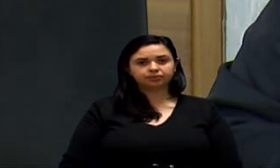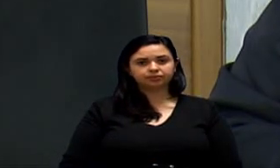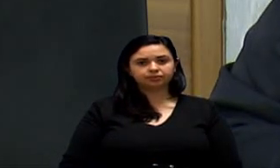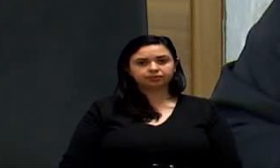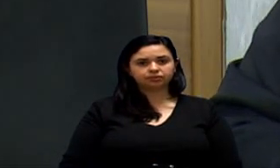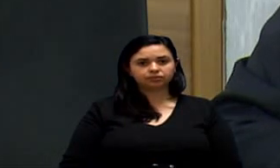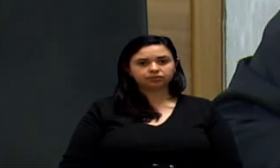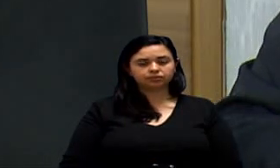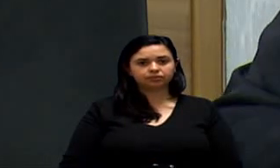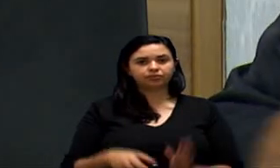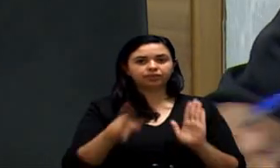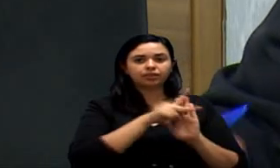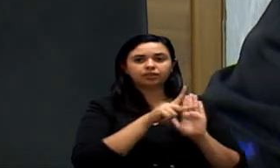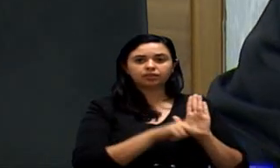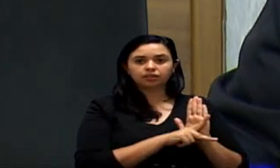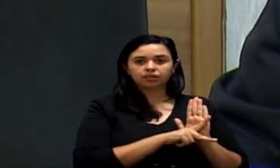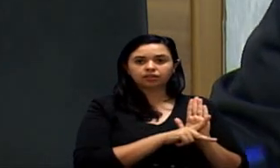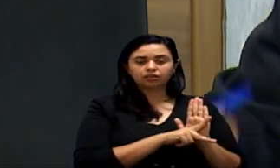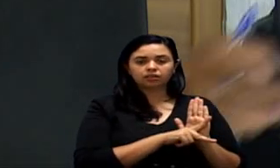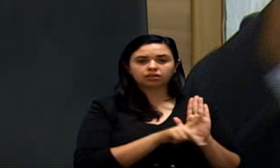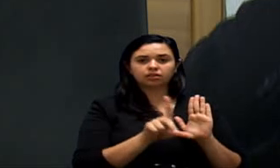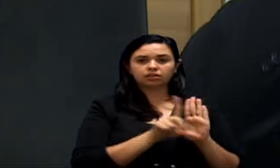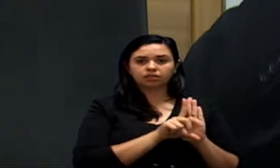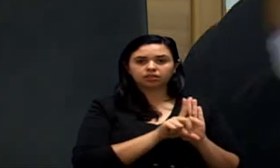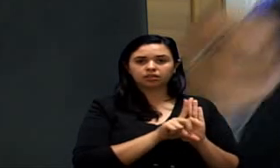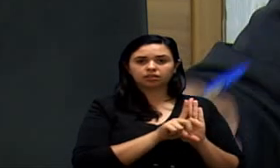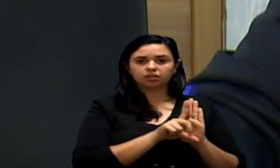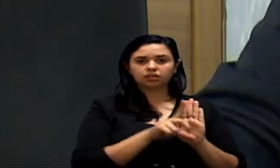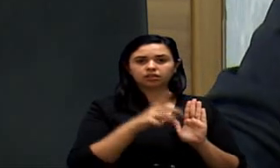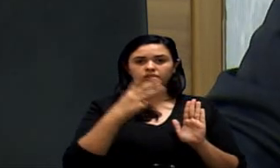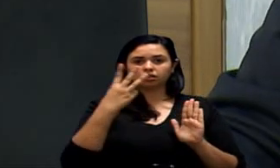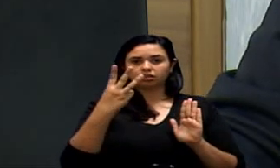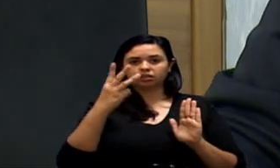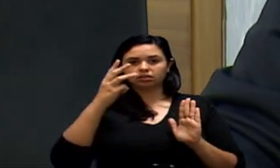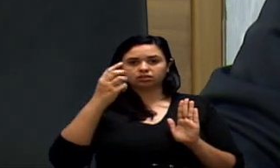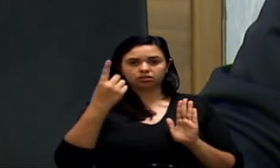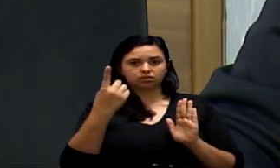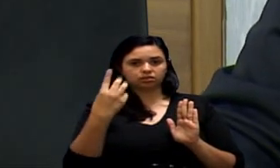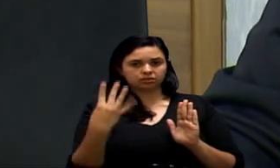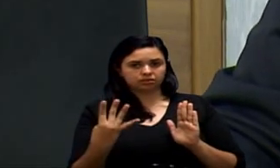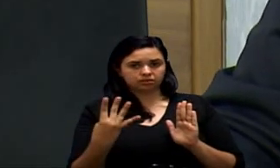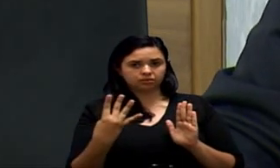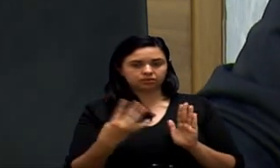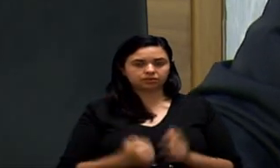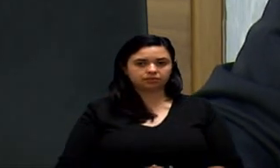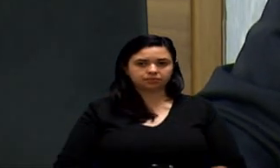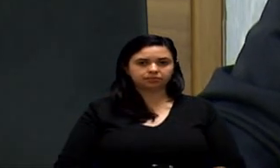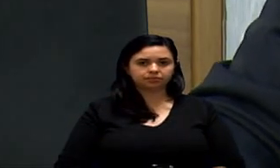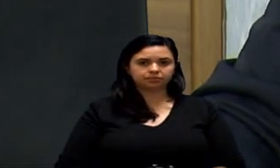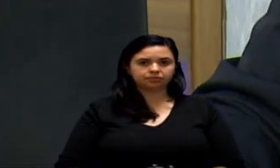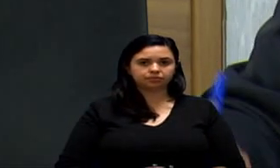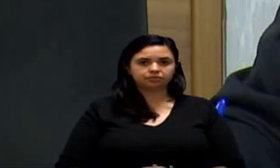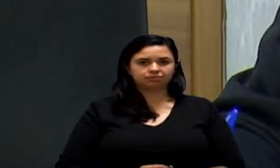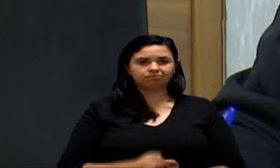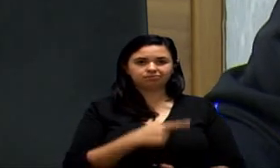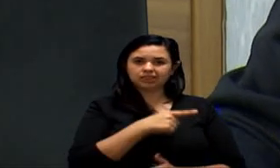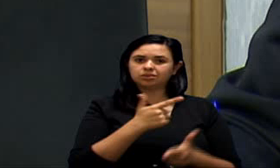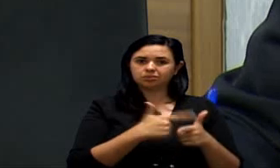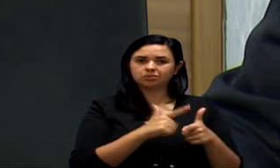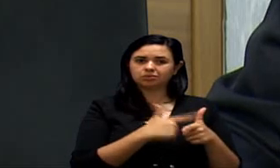É o projeto de lei 314. Está prejudicado